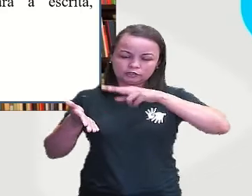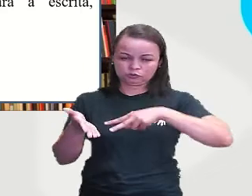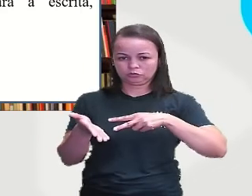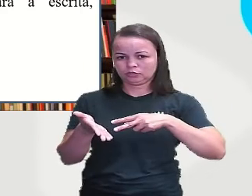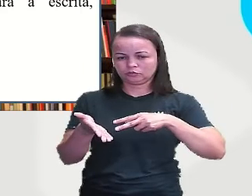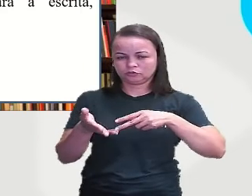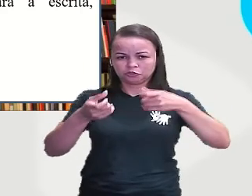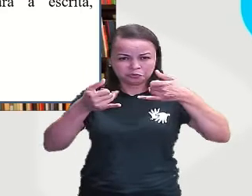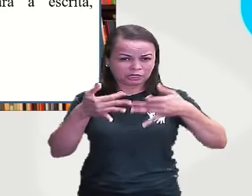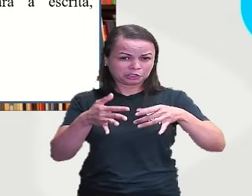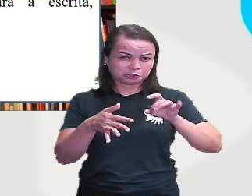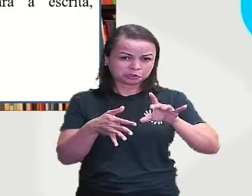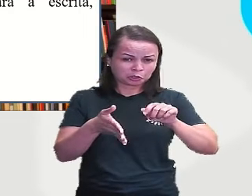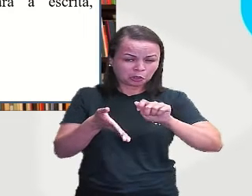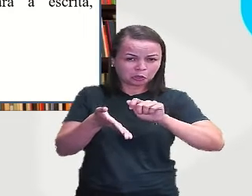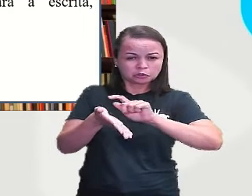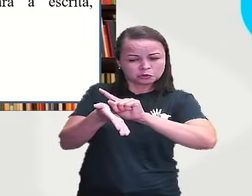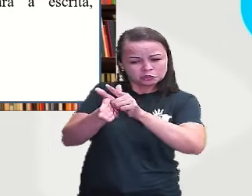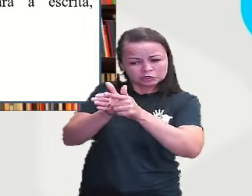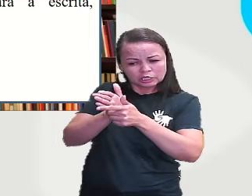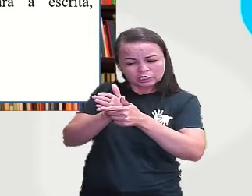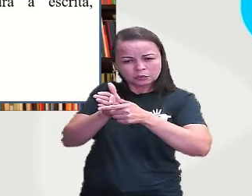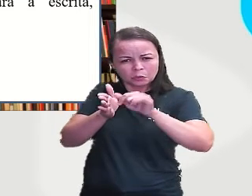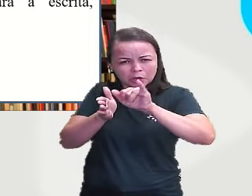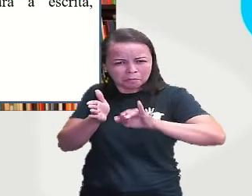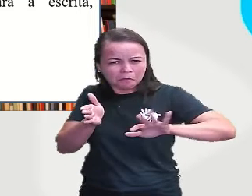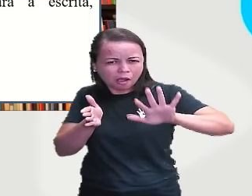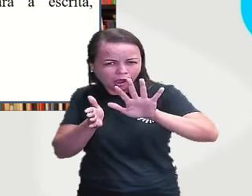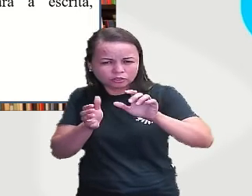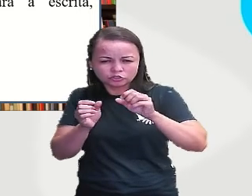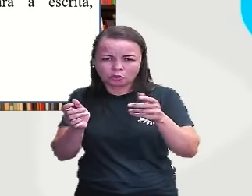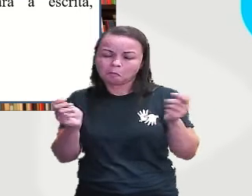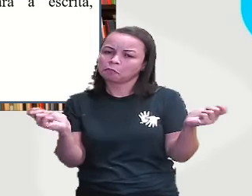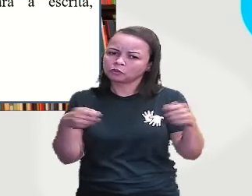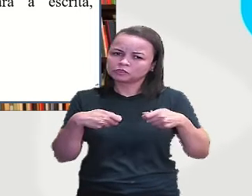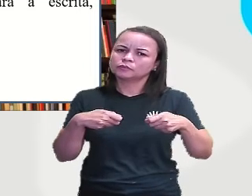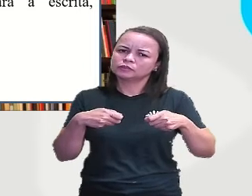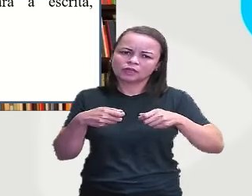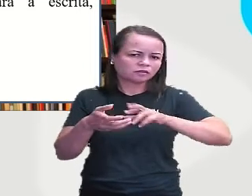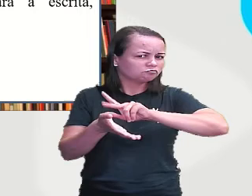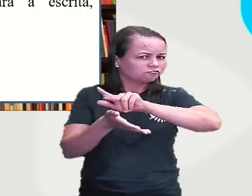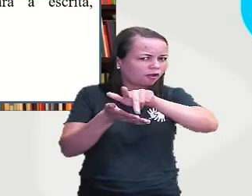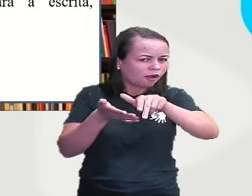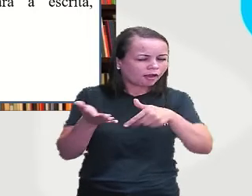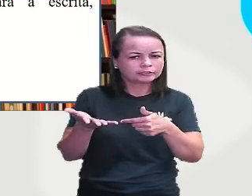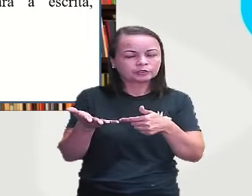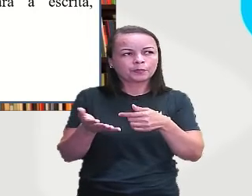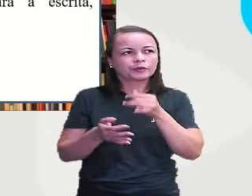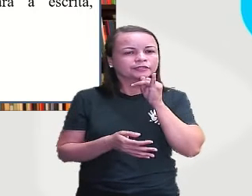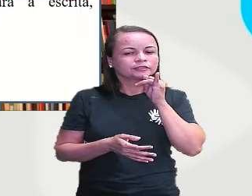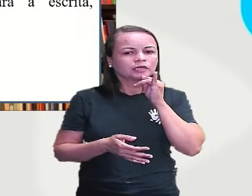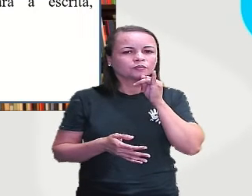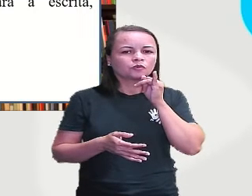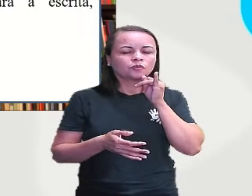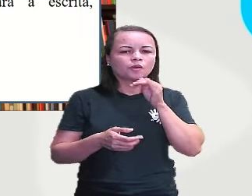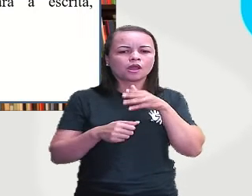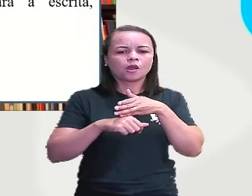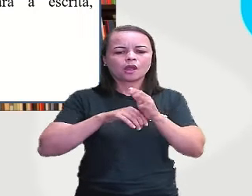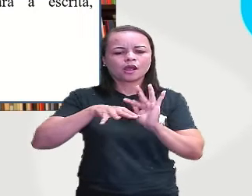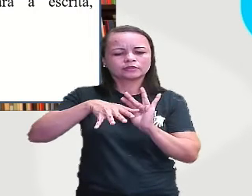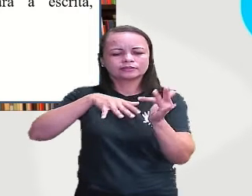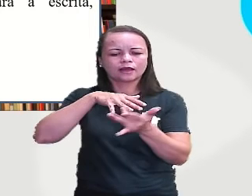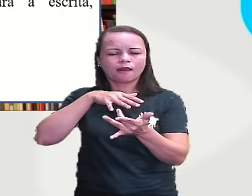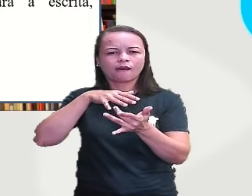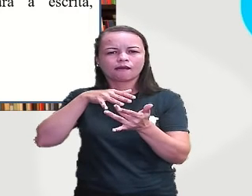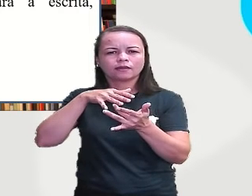única imagem, né? Eu estou falando de várias possibilidades. Por exemplo, eu entro num site e ali no site eu vejo um